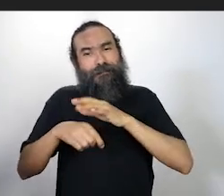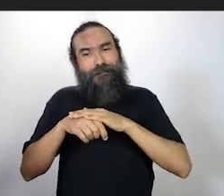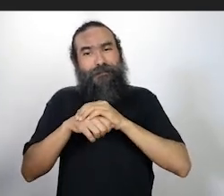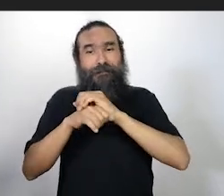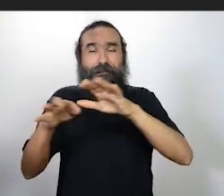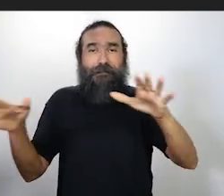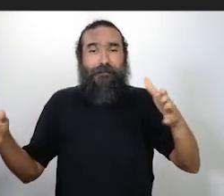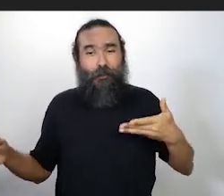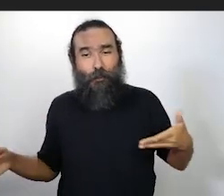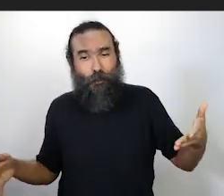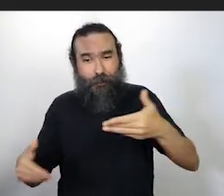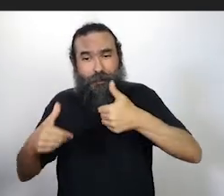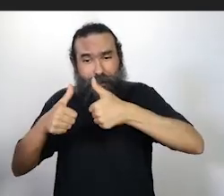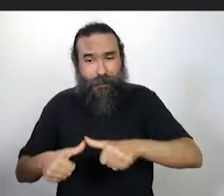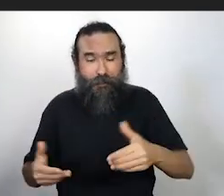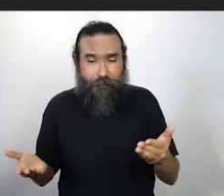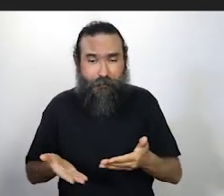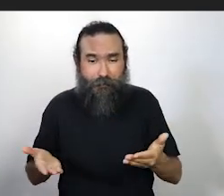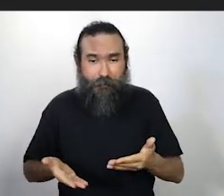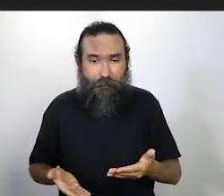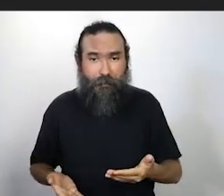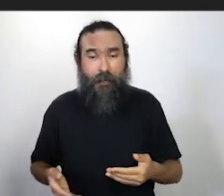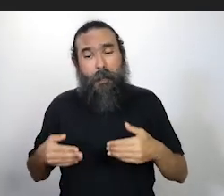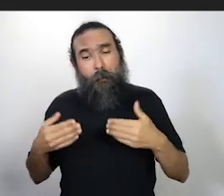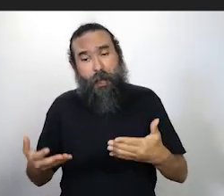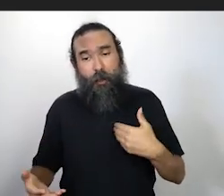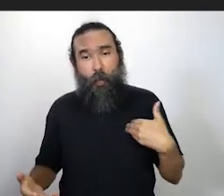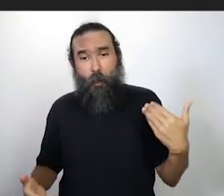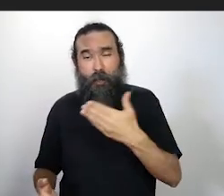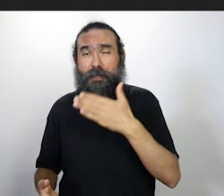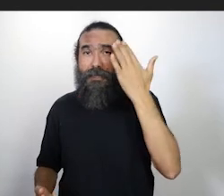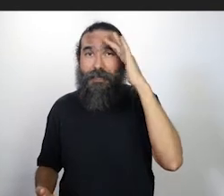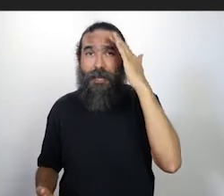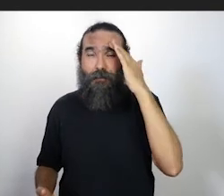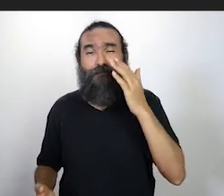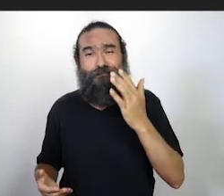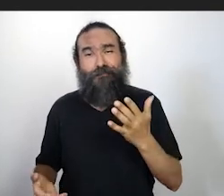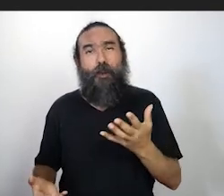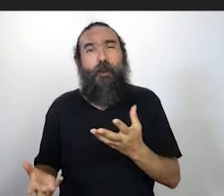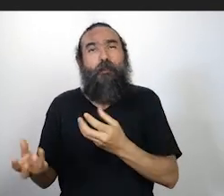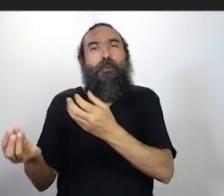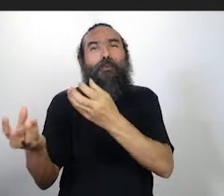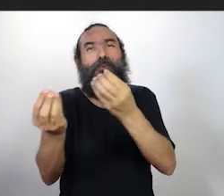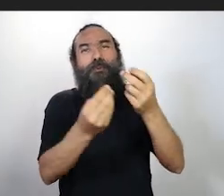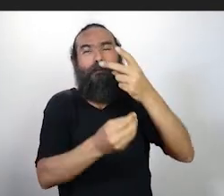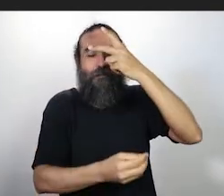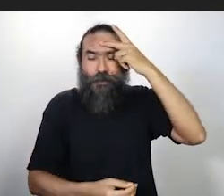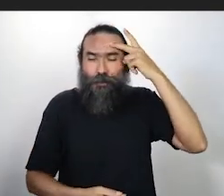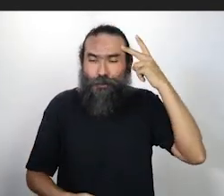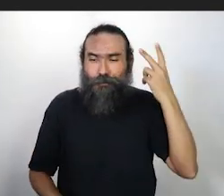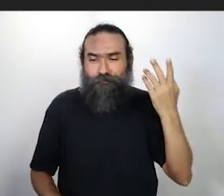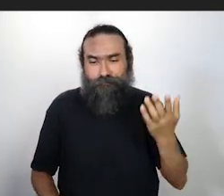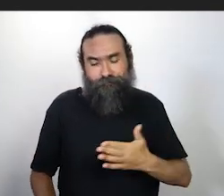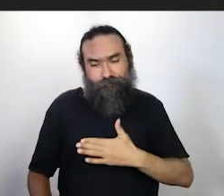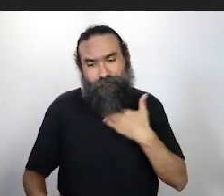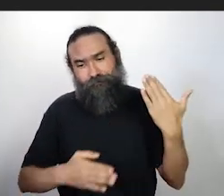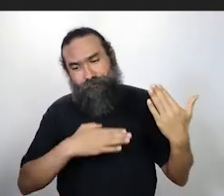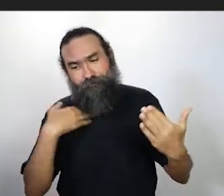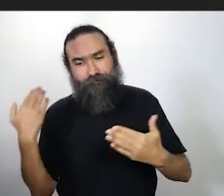enfrentamentos pandêmicos que a gente está vivendo, a gente sabe que foram muitas perdas que